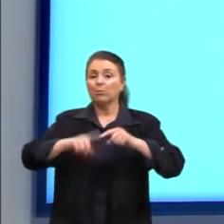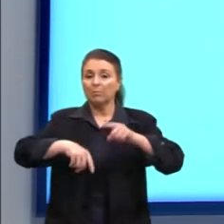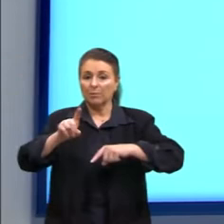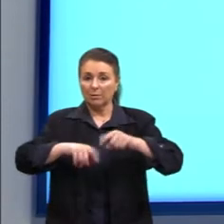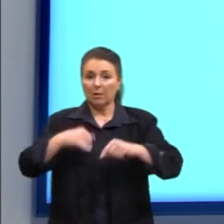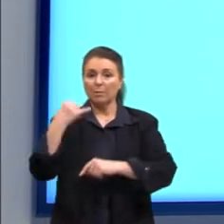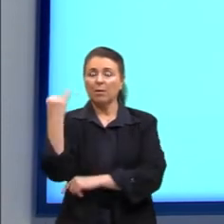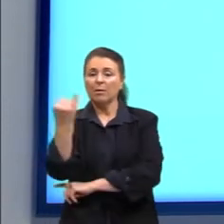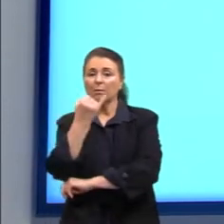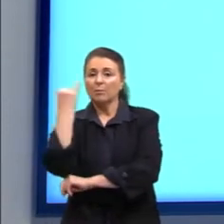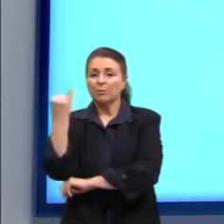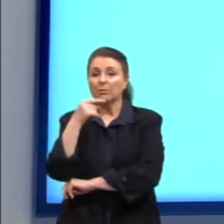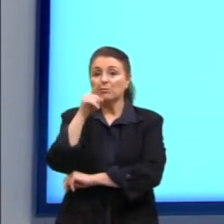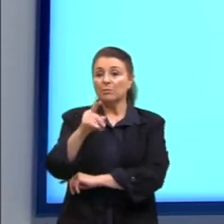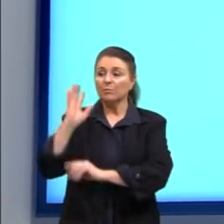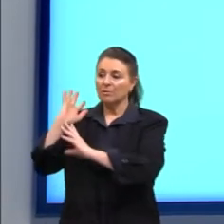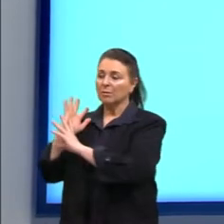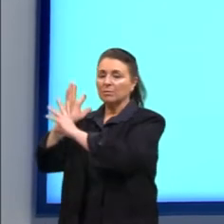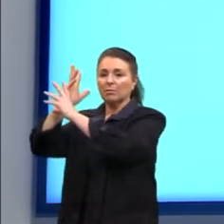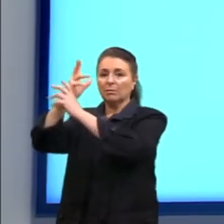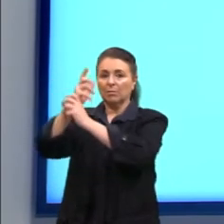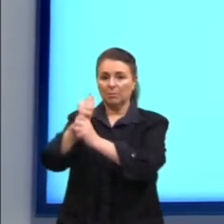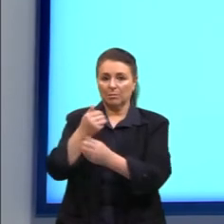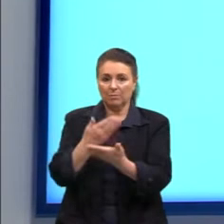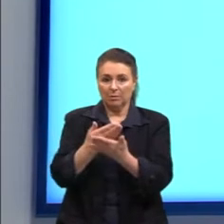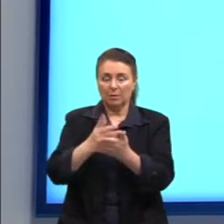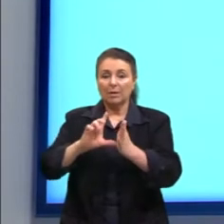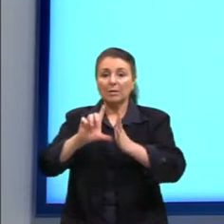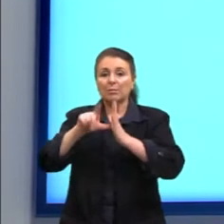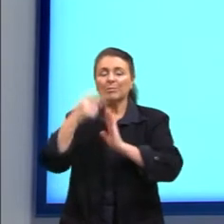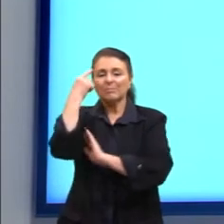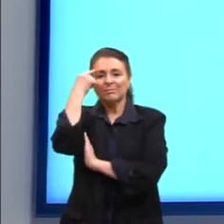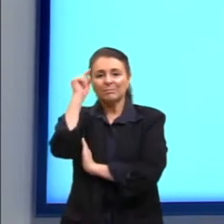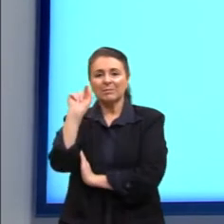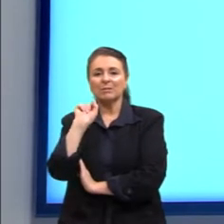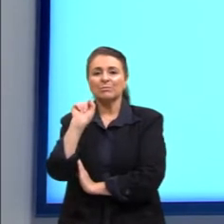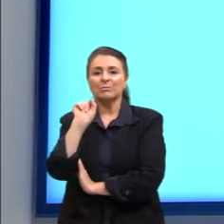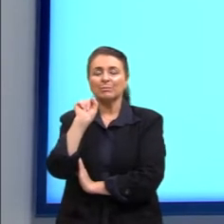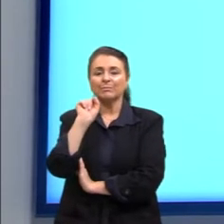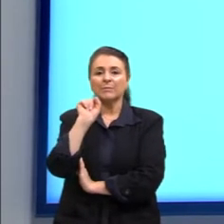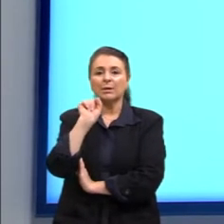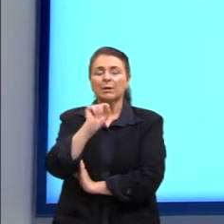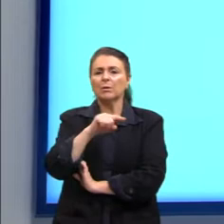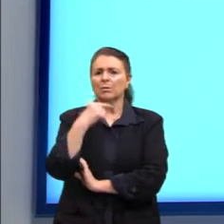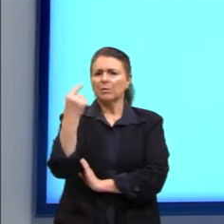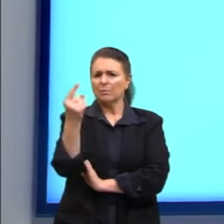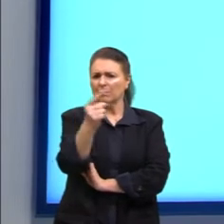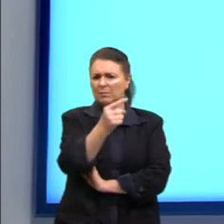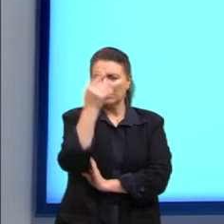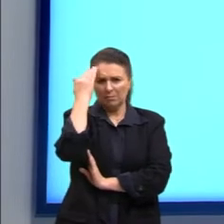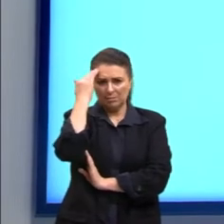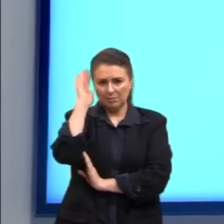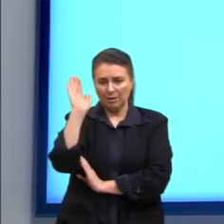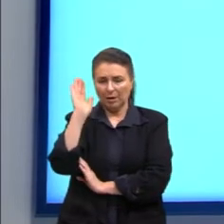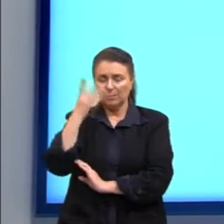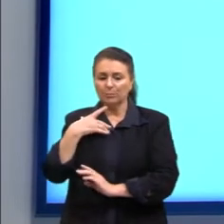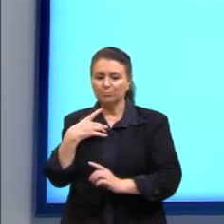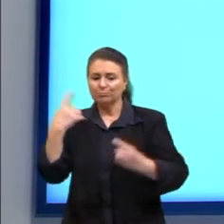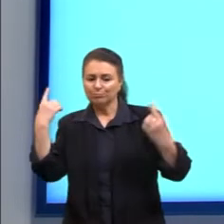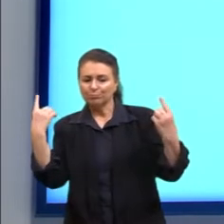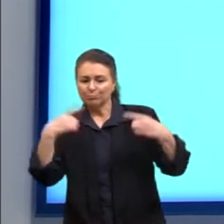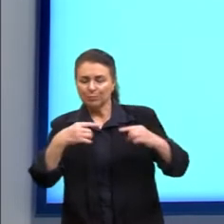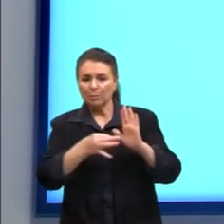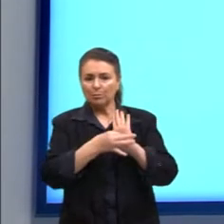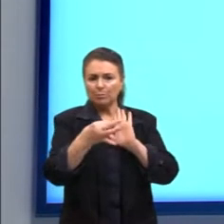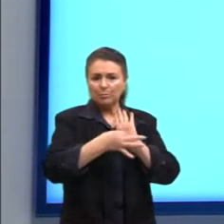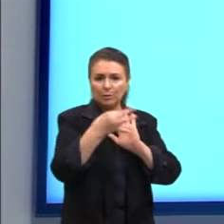importante que vocês retomem. Depois a ideia também ali é que vocês saibam confrontar opiniões e